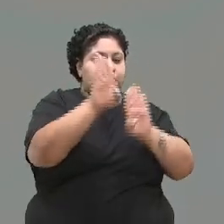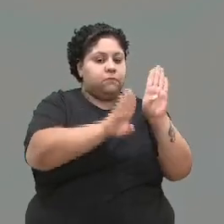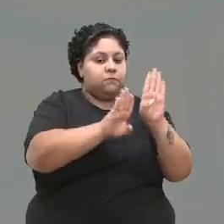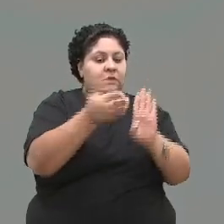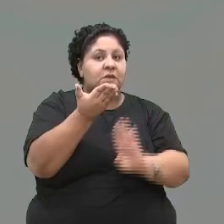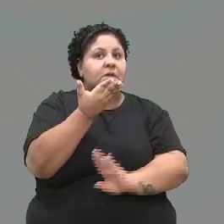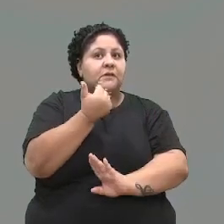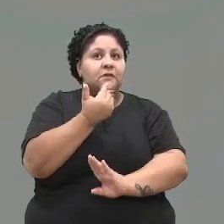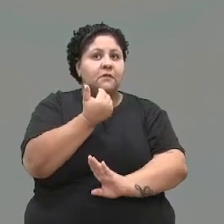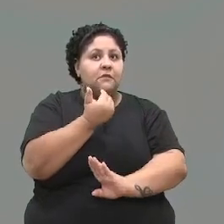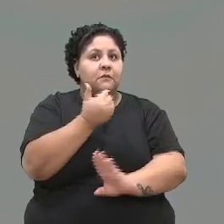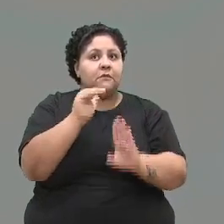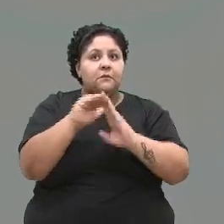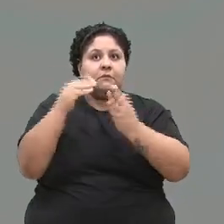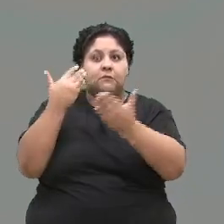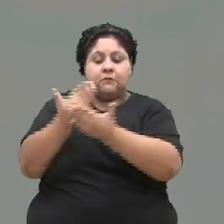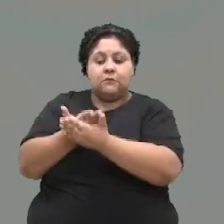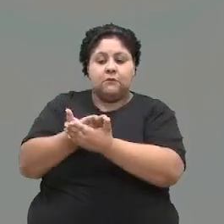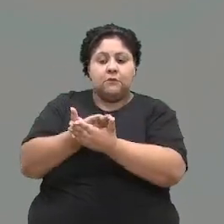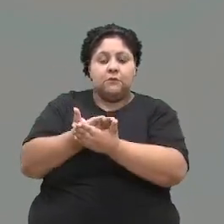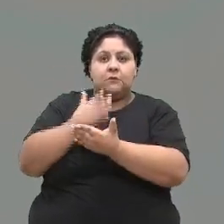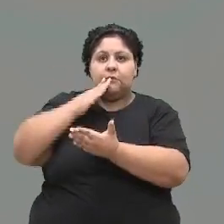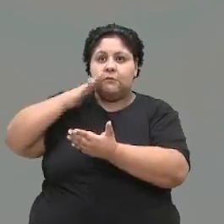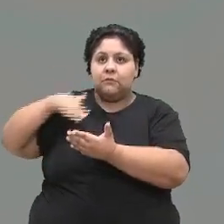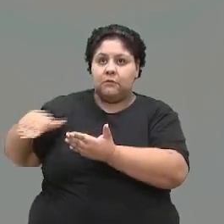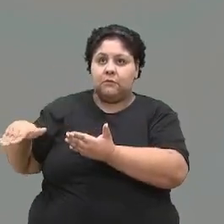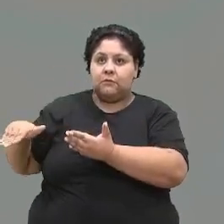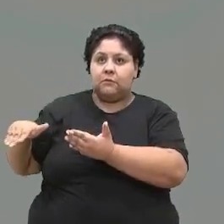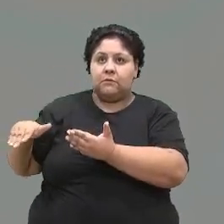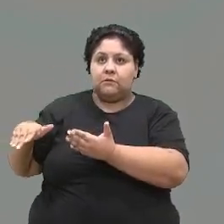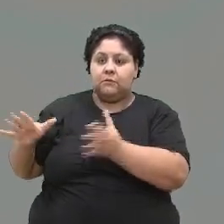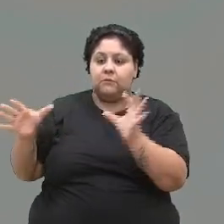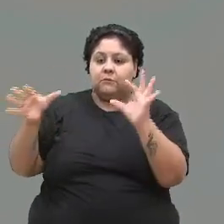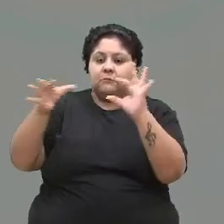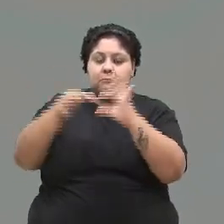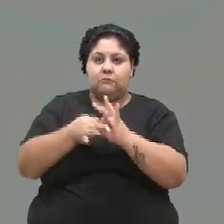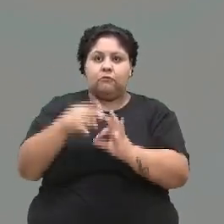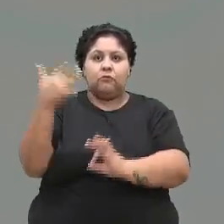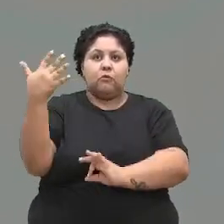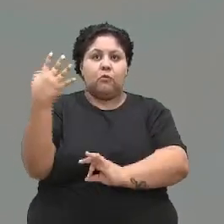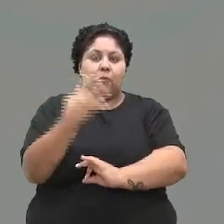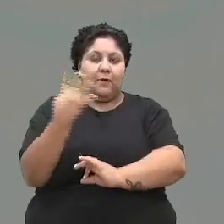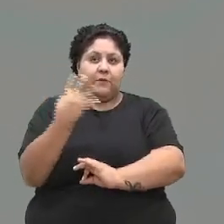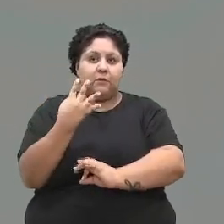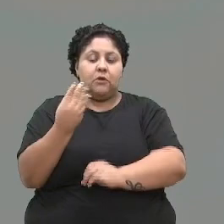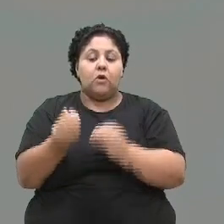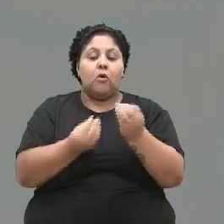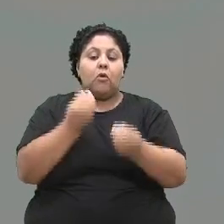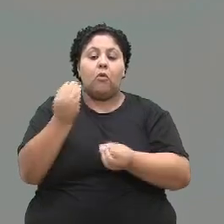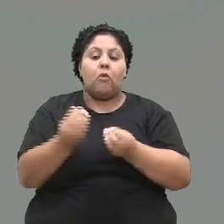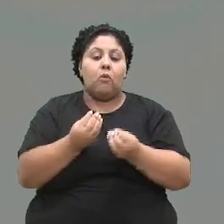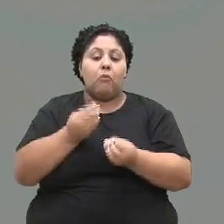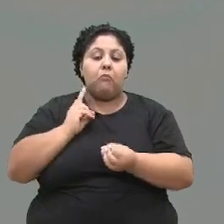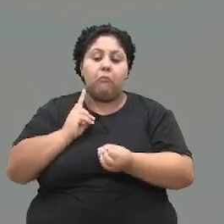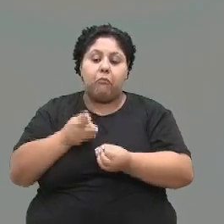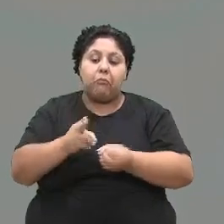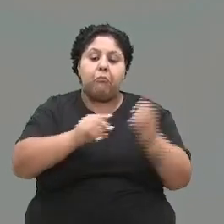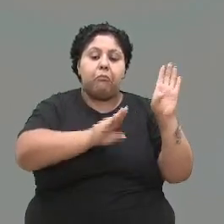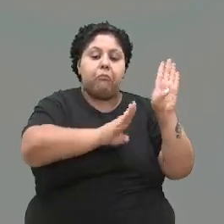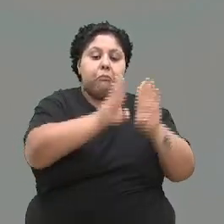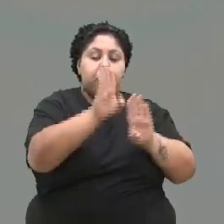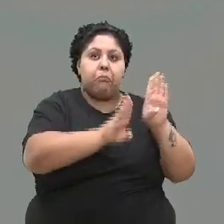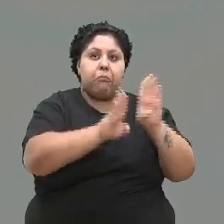merenda nas escolas de educação infantil conveniadas? 4. Como está o andamento da